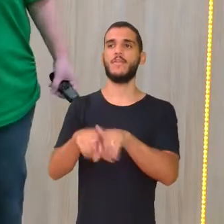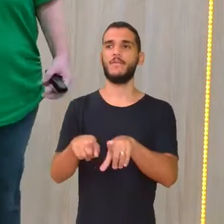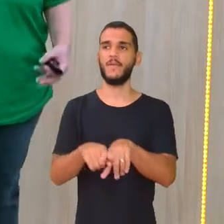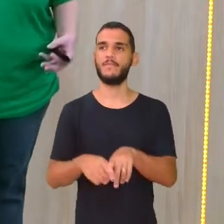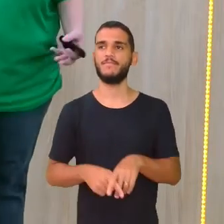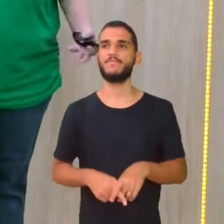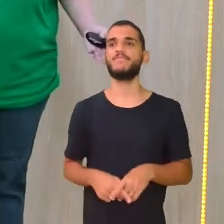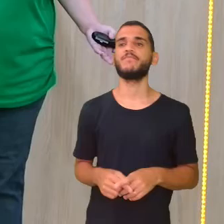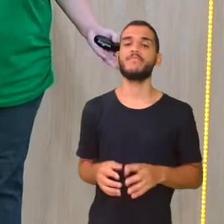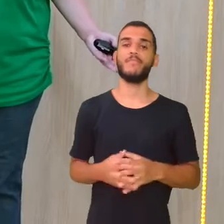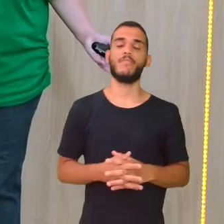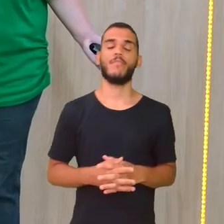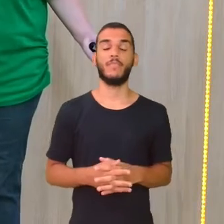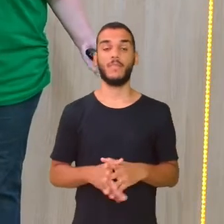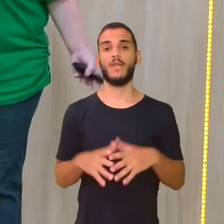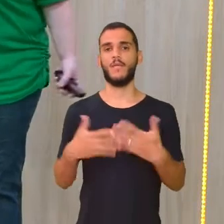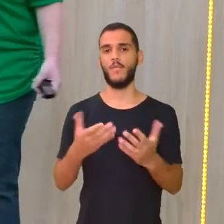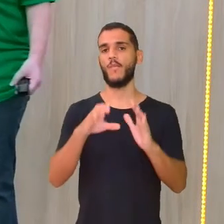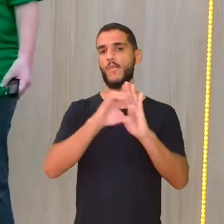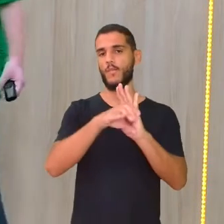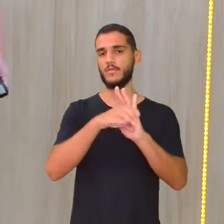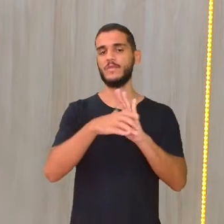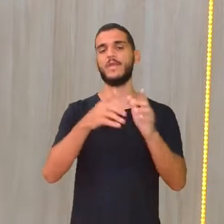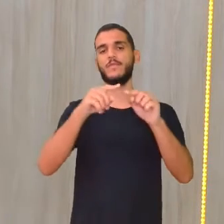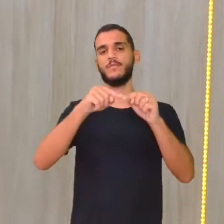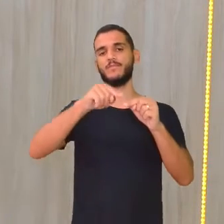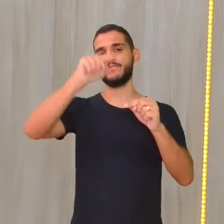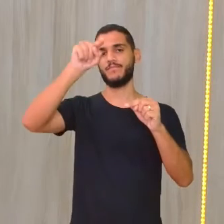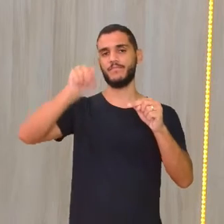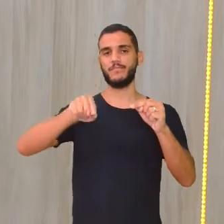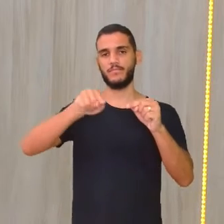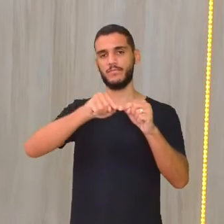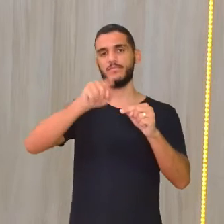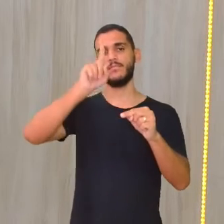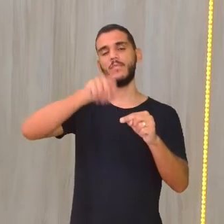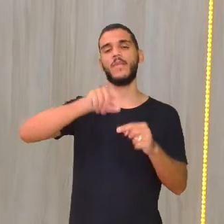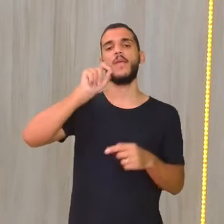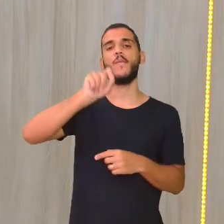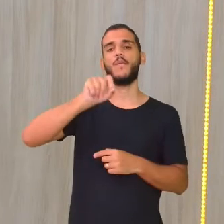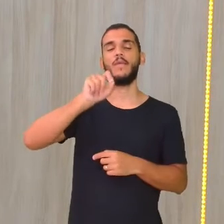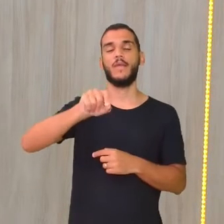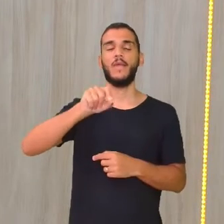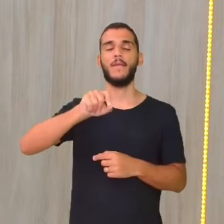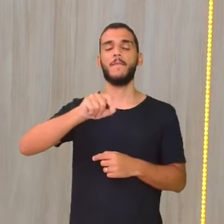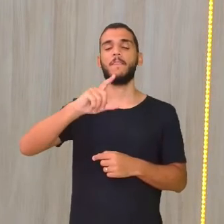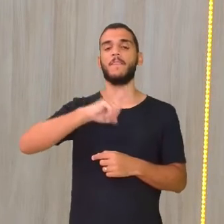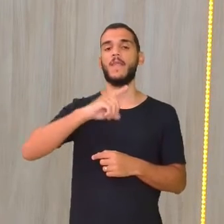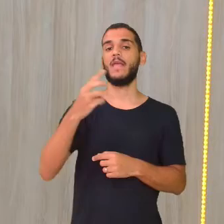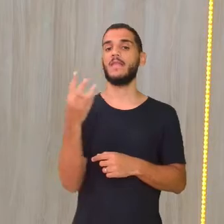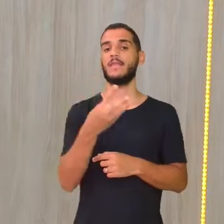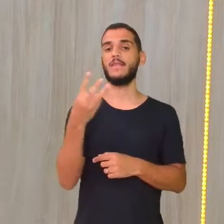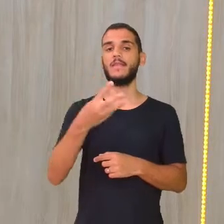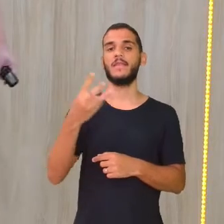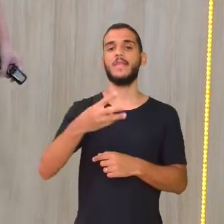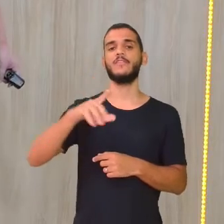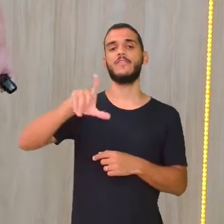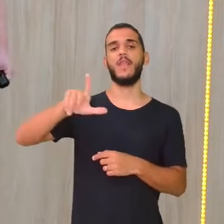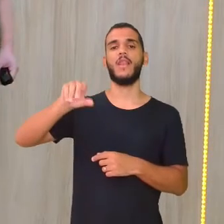mais? A definição de triângulos. São polígonos que possuem 3